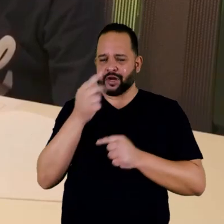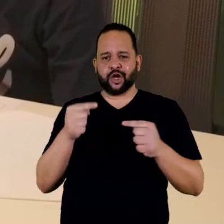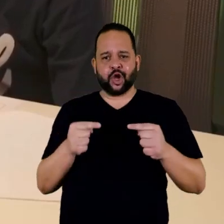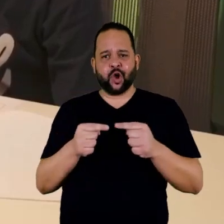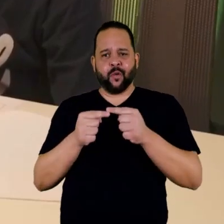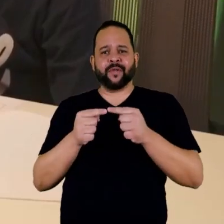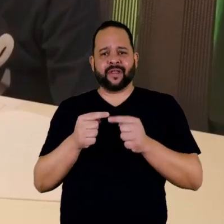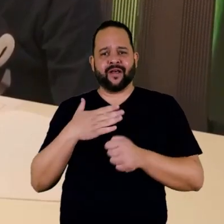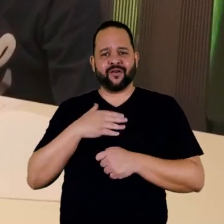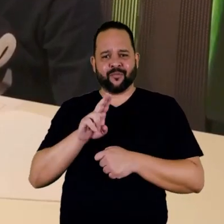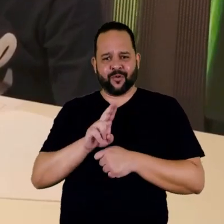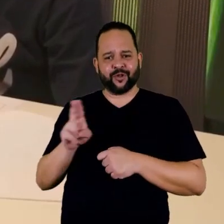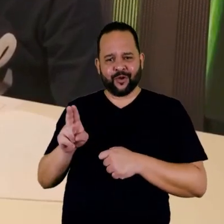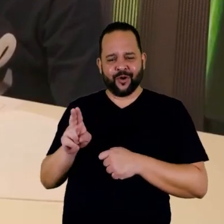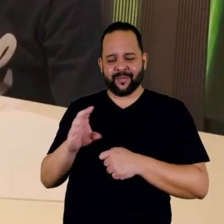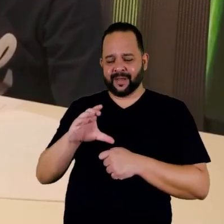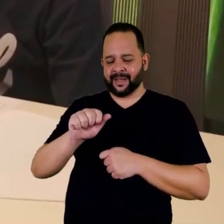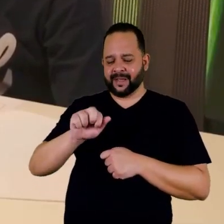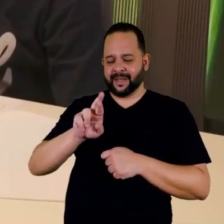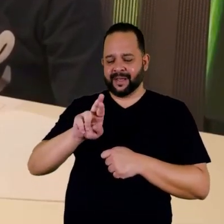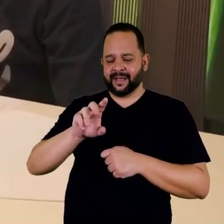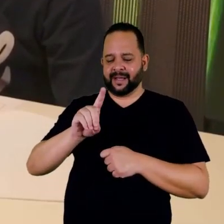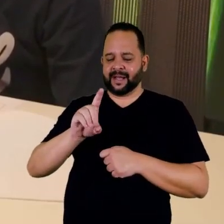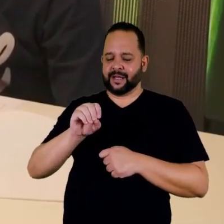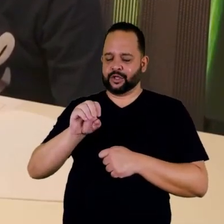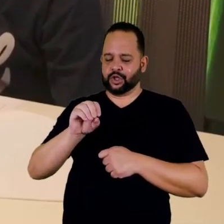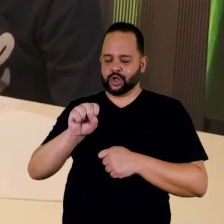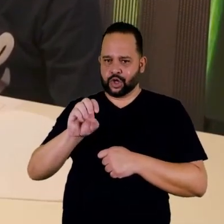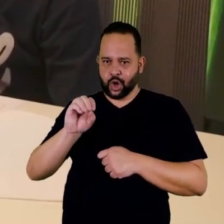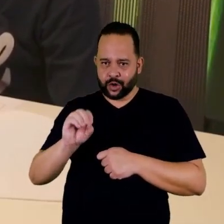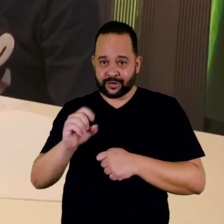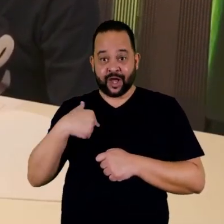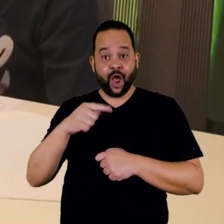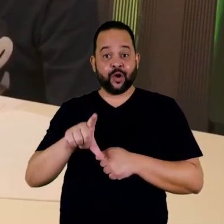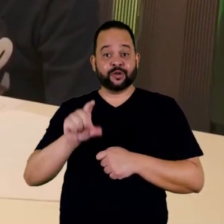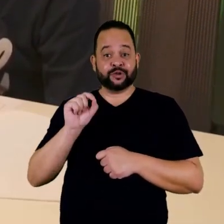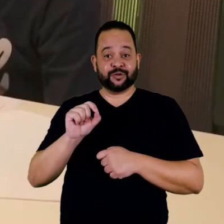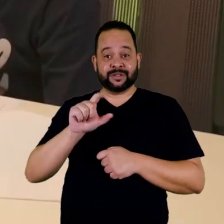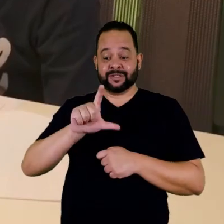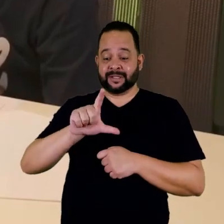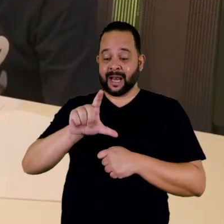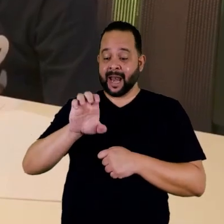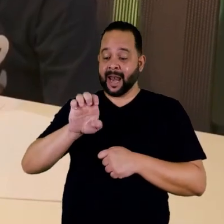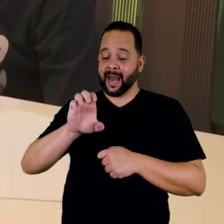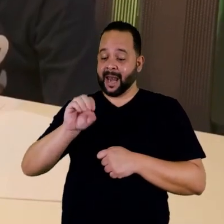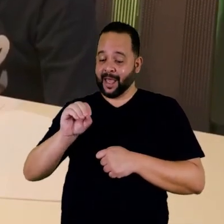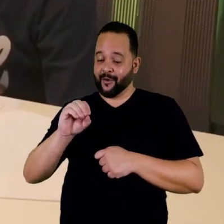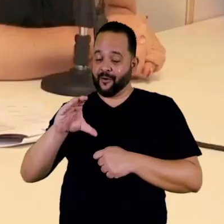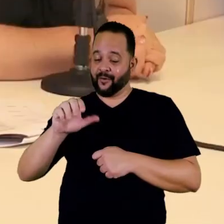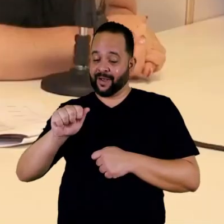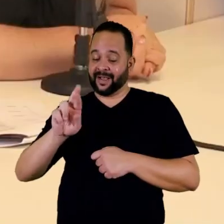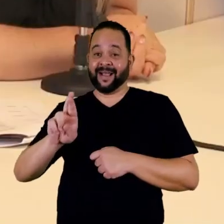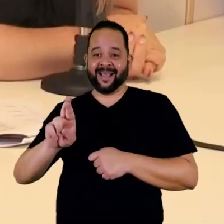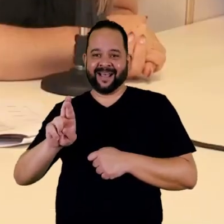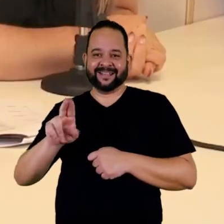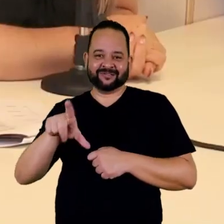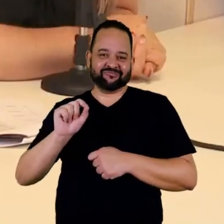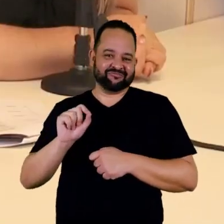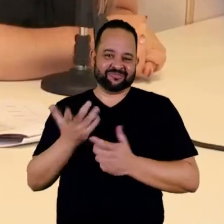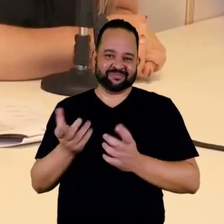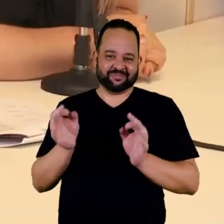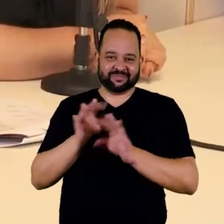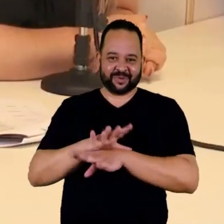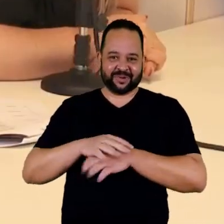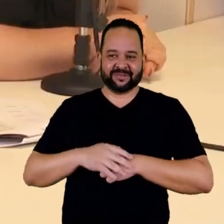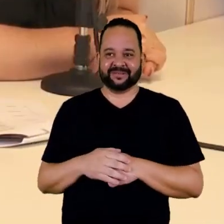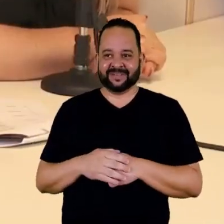bastante com o meu sobrenome é que seria Cardoso e aí eu decidi criar o nome L Car muito bem agora a nossa